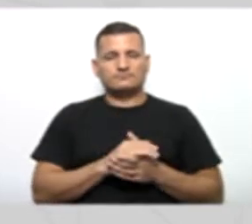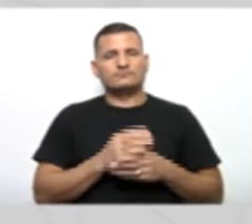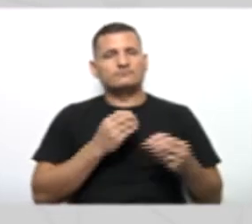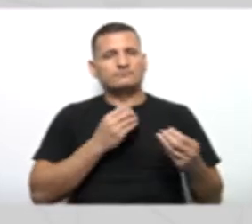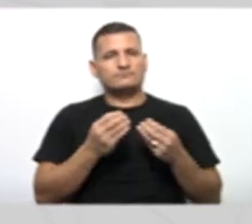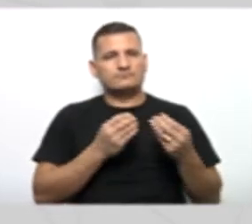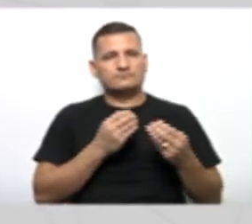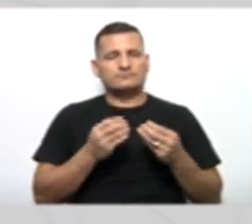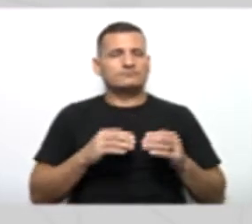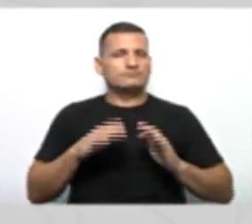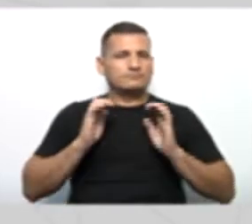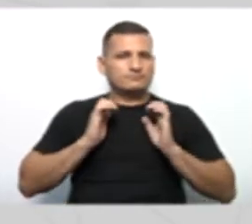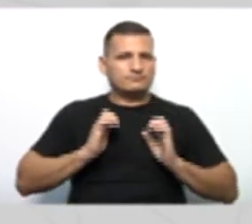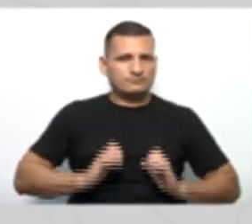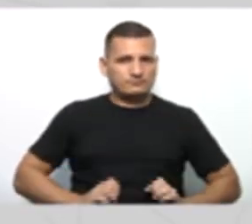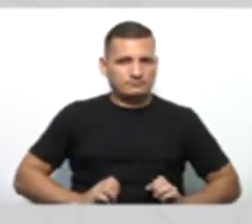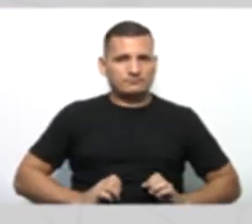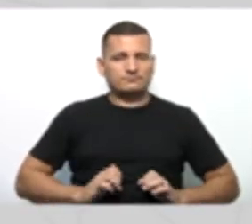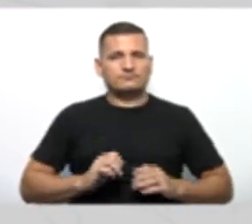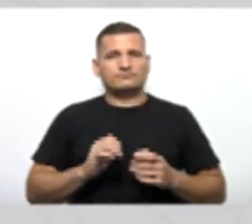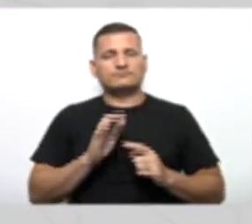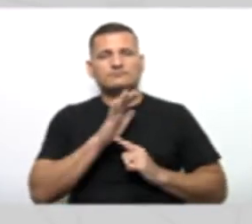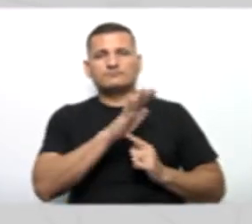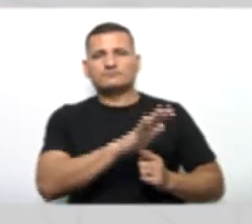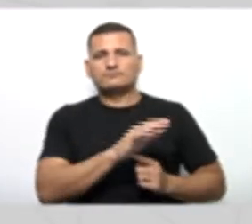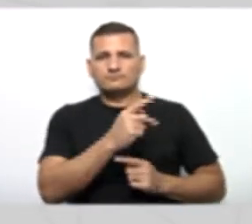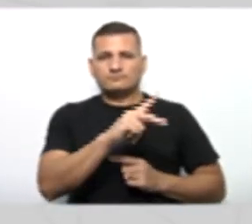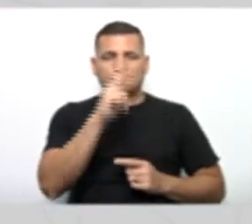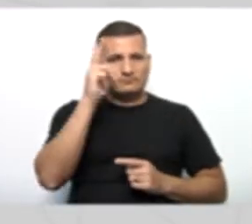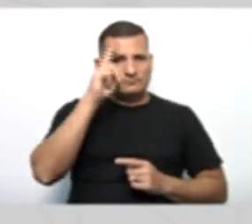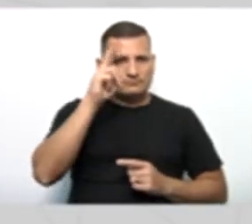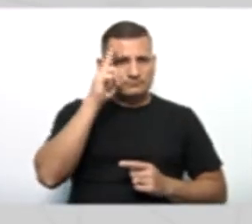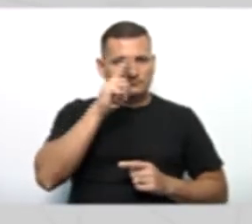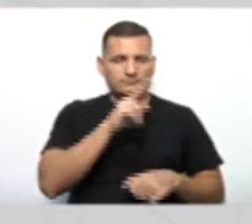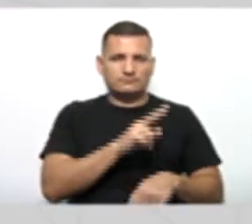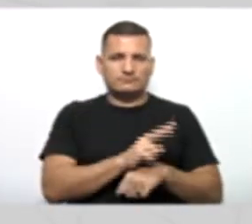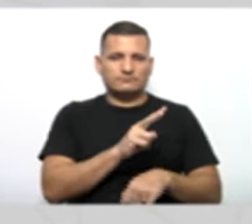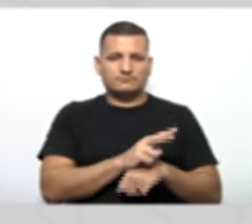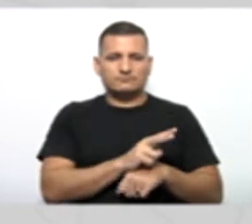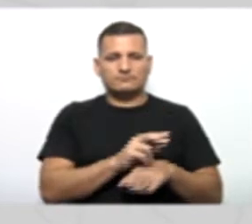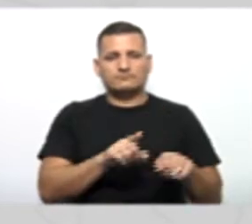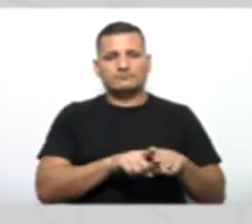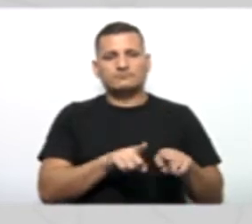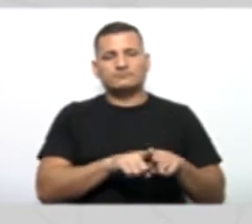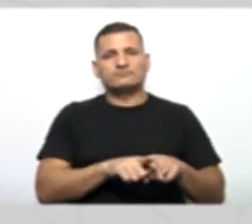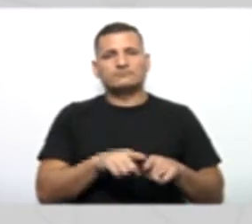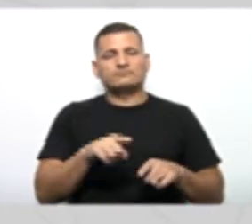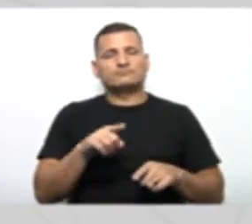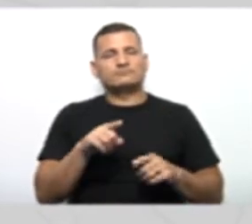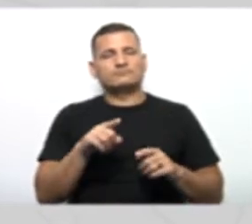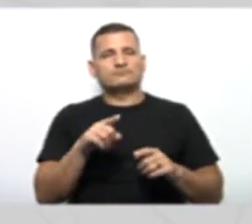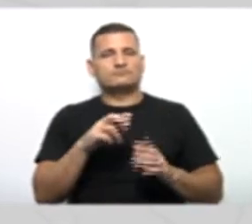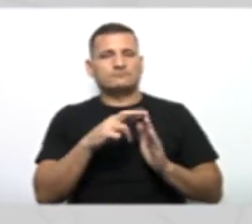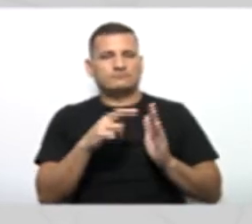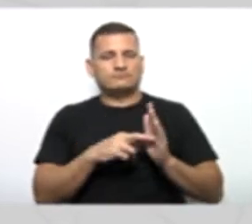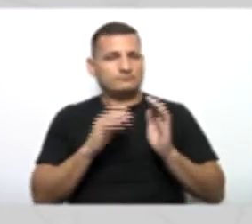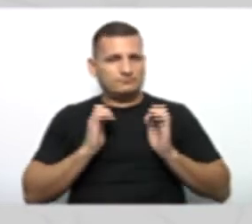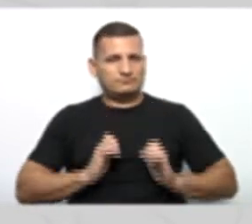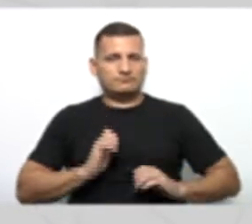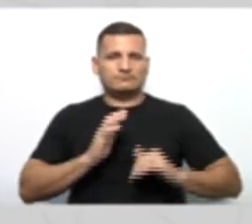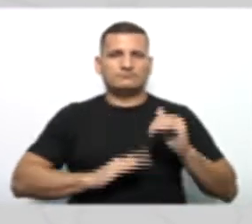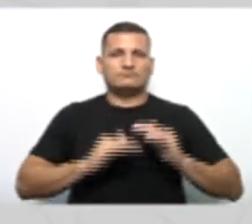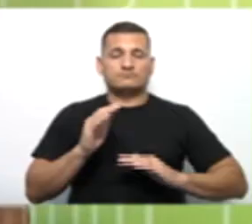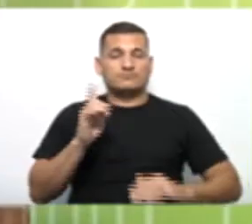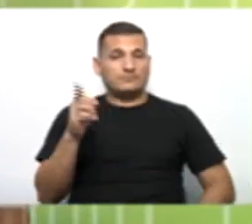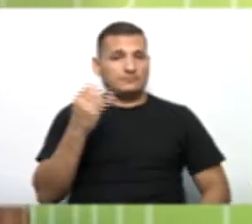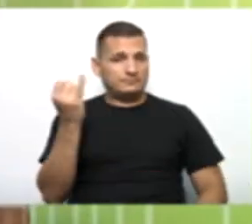conduta ética zelando pela reputação da categoria redigir e divulgado o código de ética da profissão isso é importantíssimo